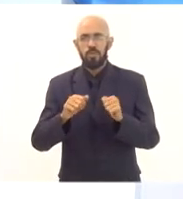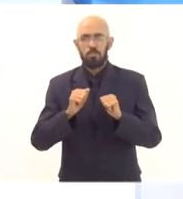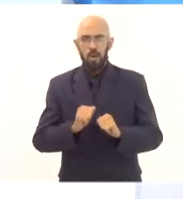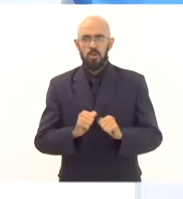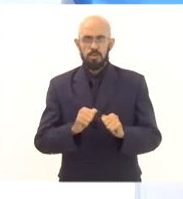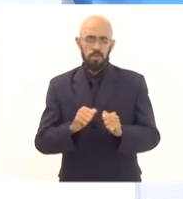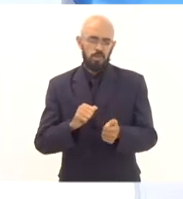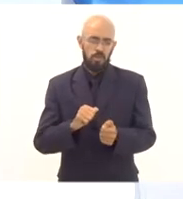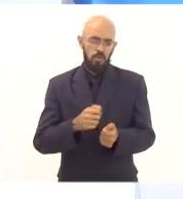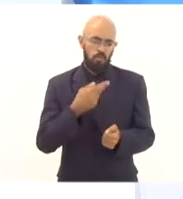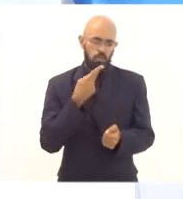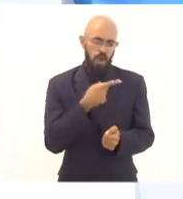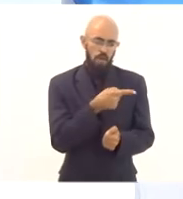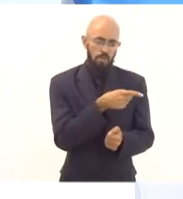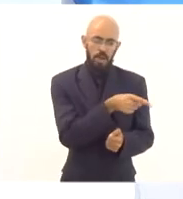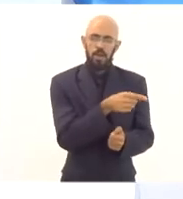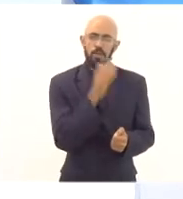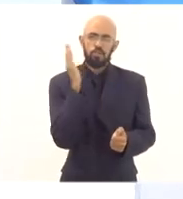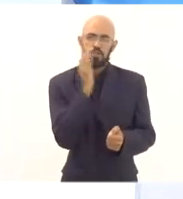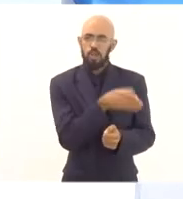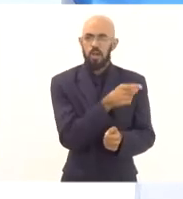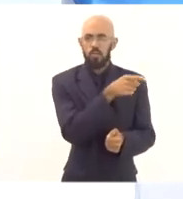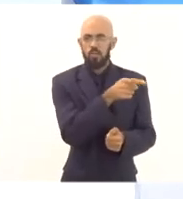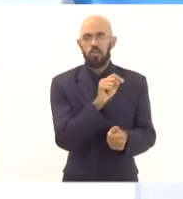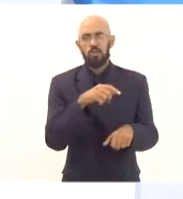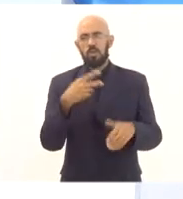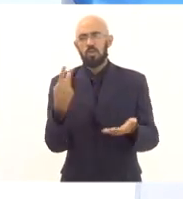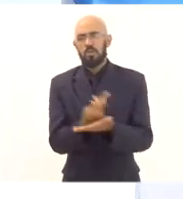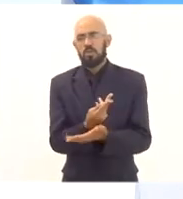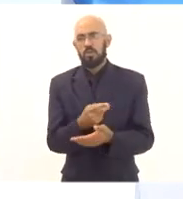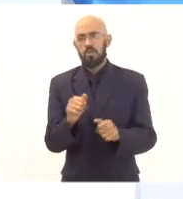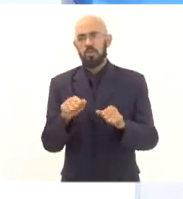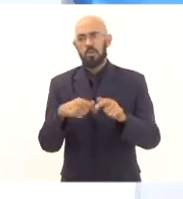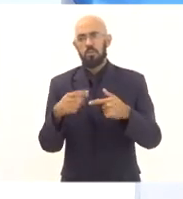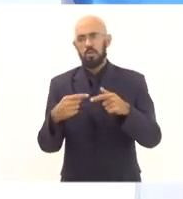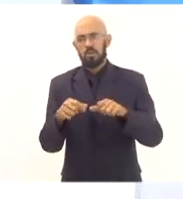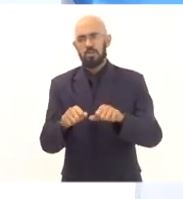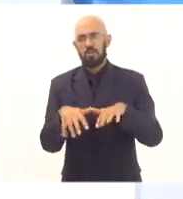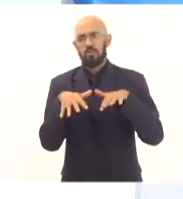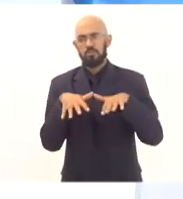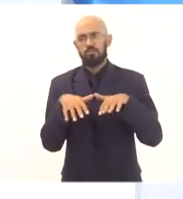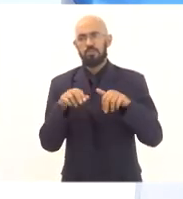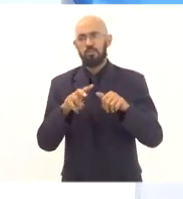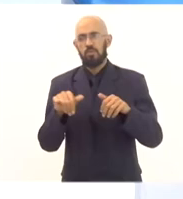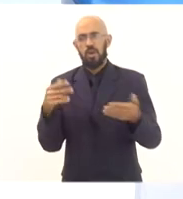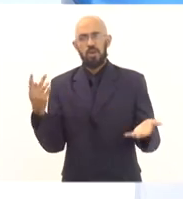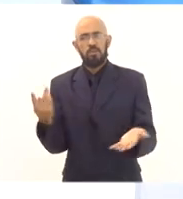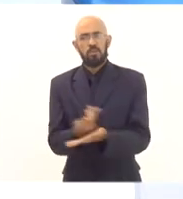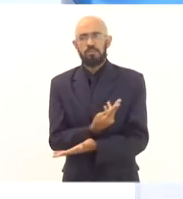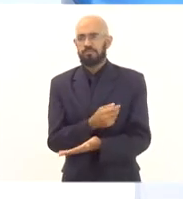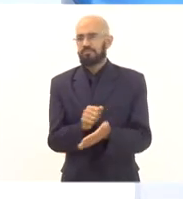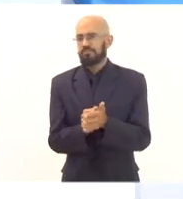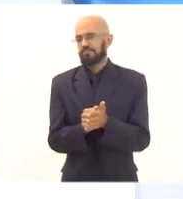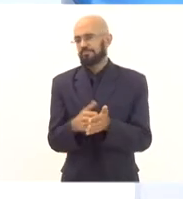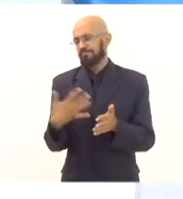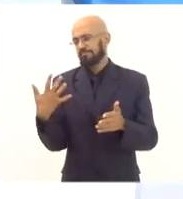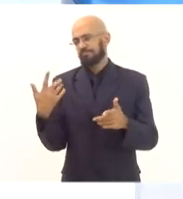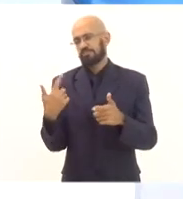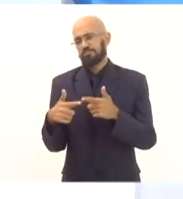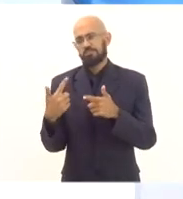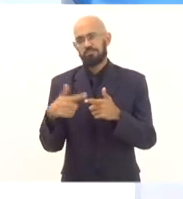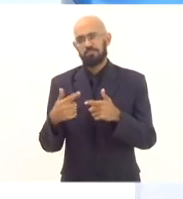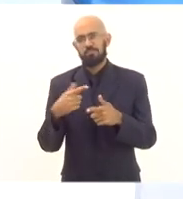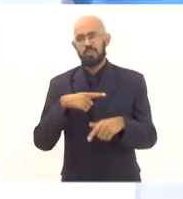e a partir dessa dessa audiência a gente tem noção que vão aparecer vários casos eu tenho aqui pela